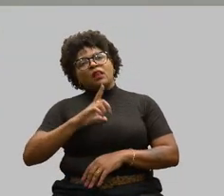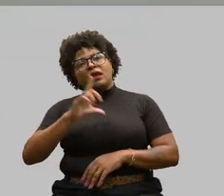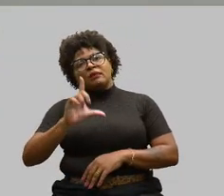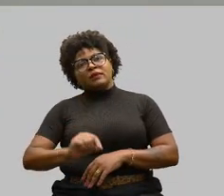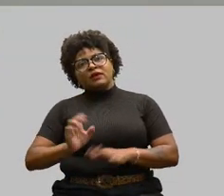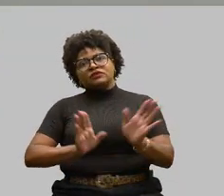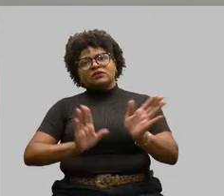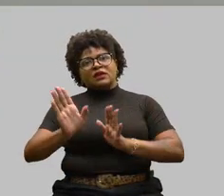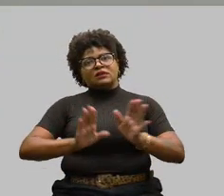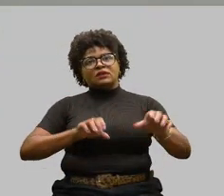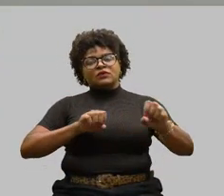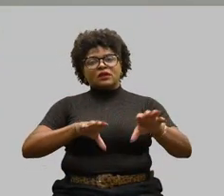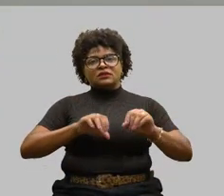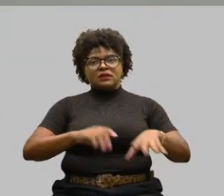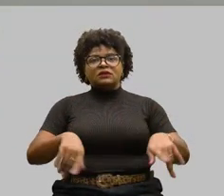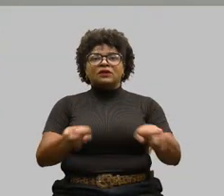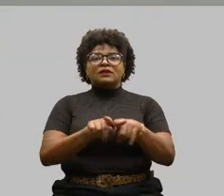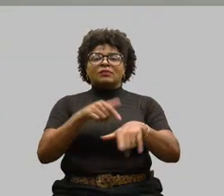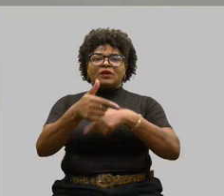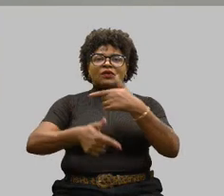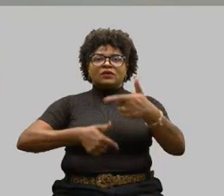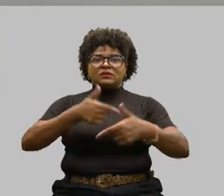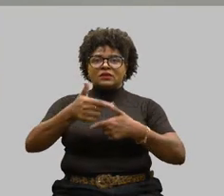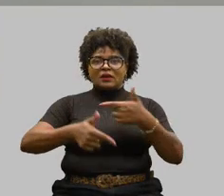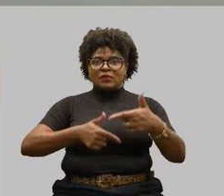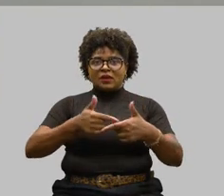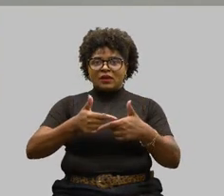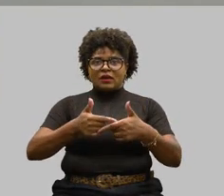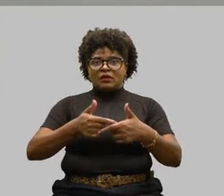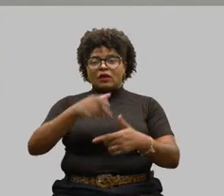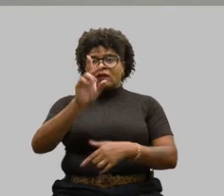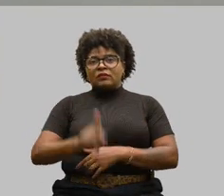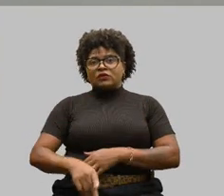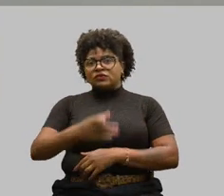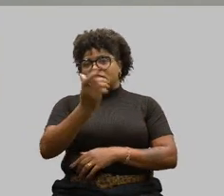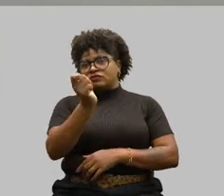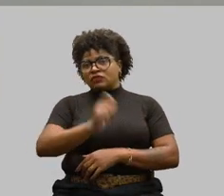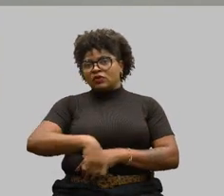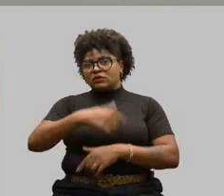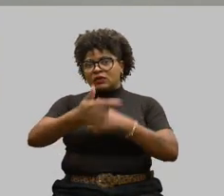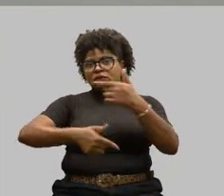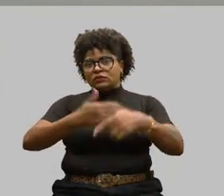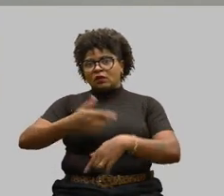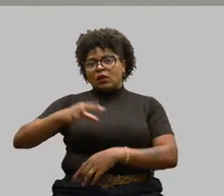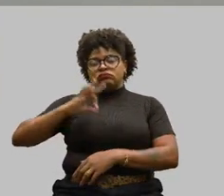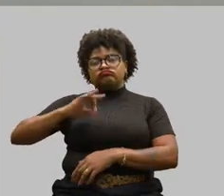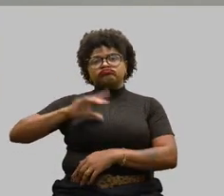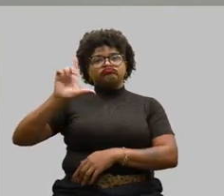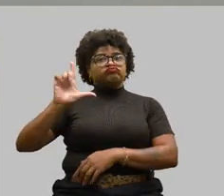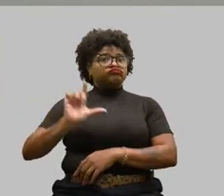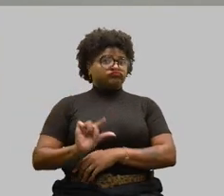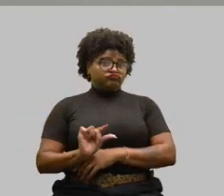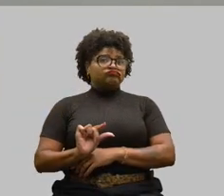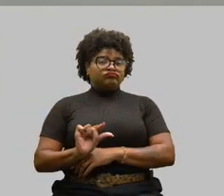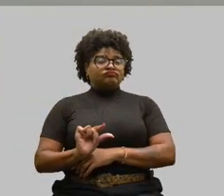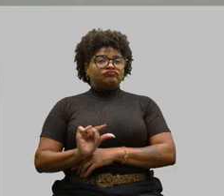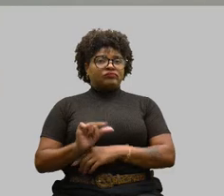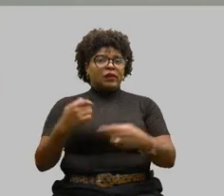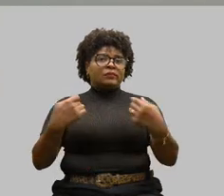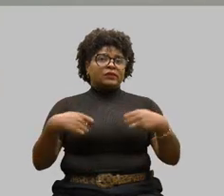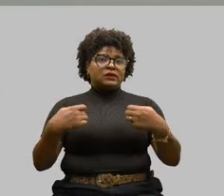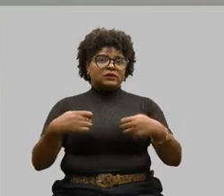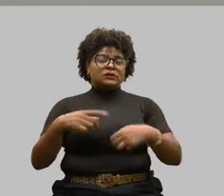ensino e aos empregos aqueles que conseguem um trabalho ganham menos tendo recorrer